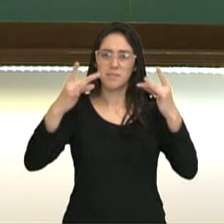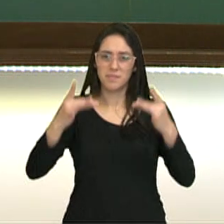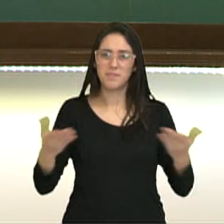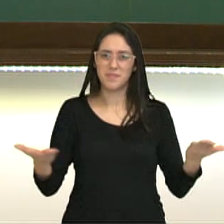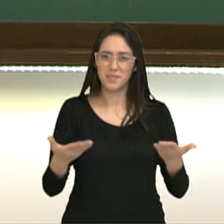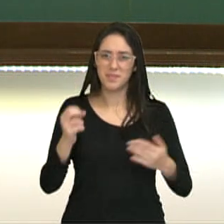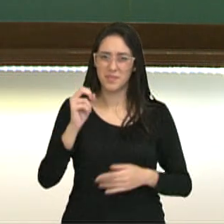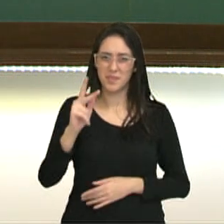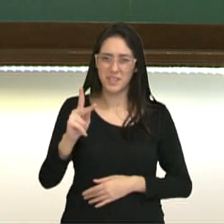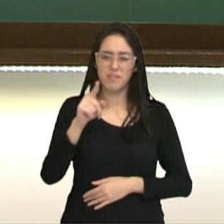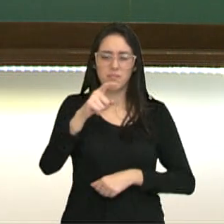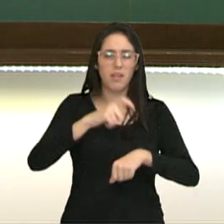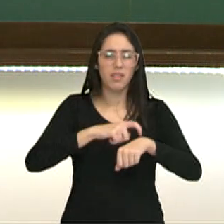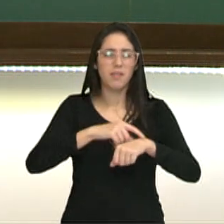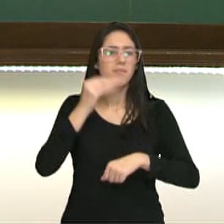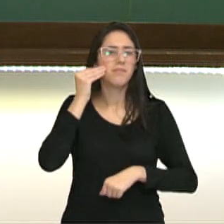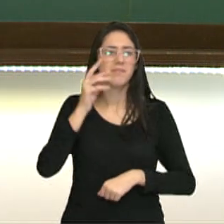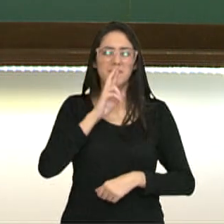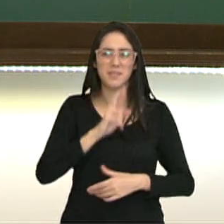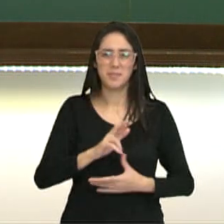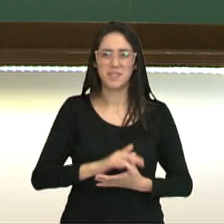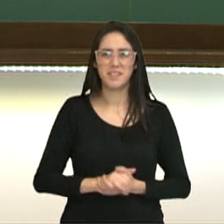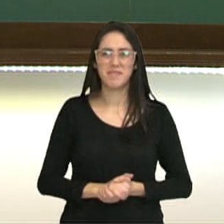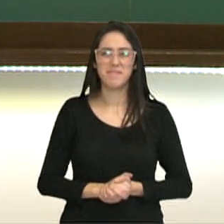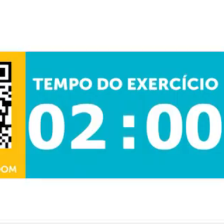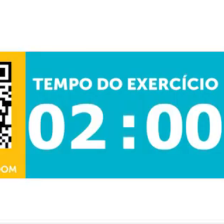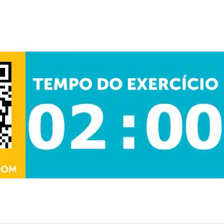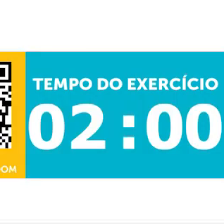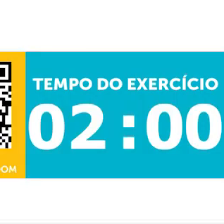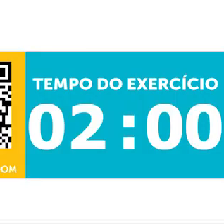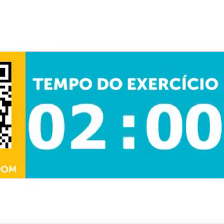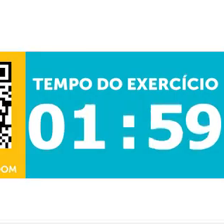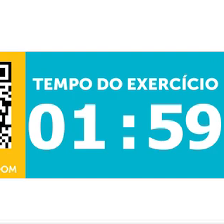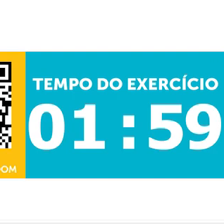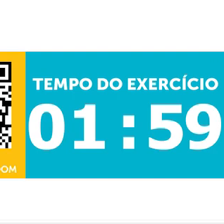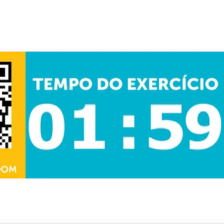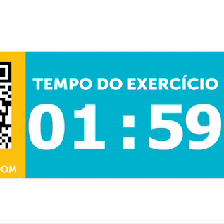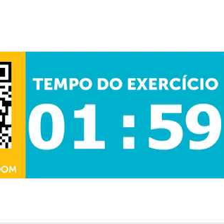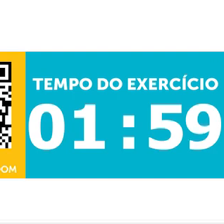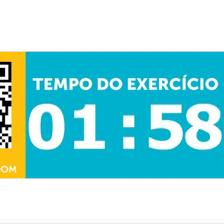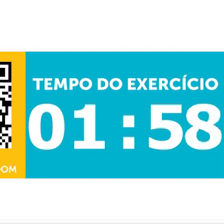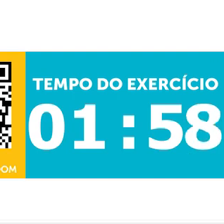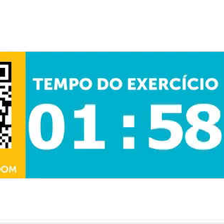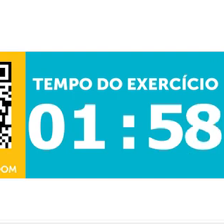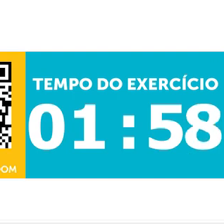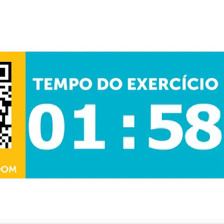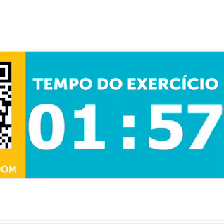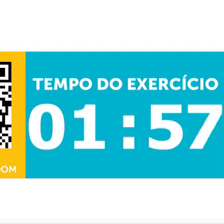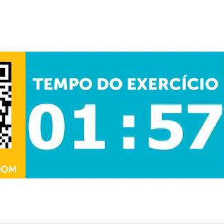para mim, ok? Você vai ter um tempinho para fazer isso.